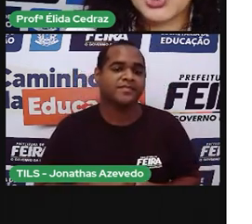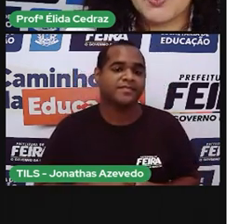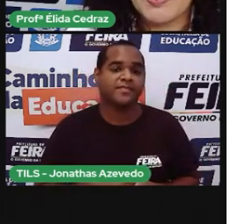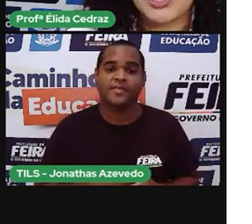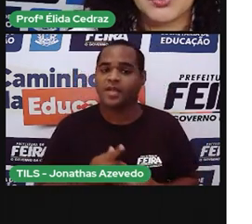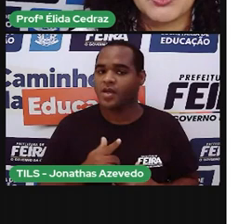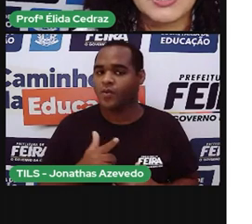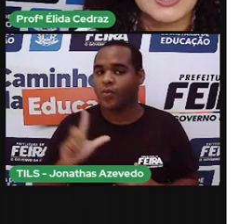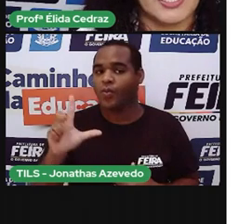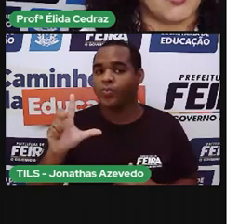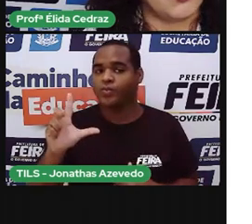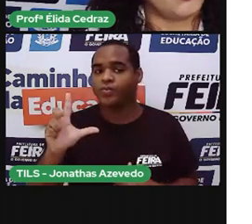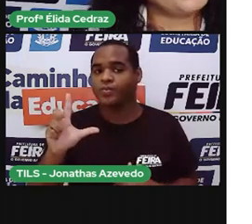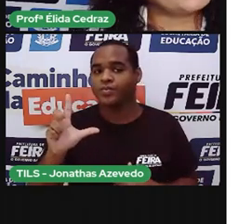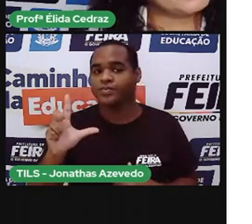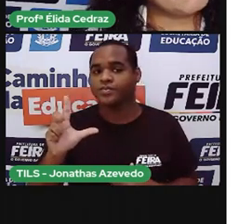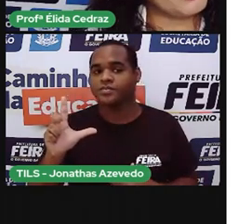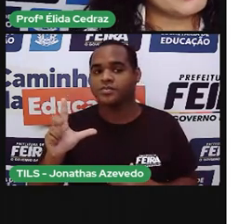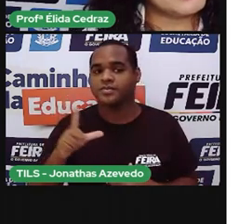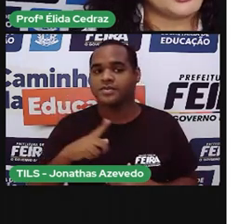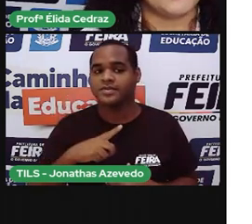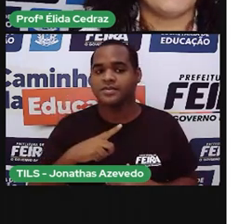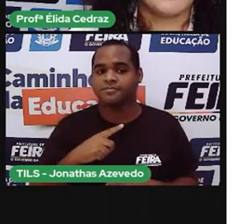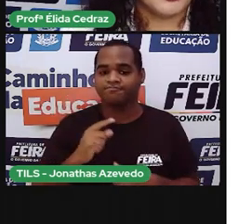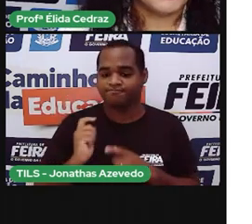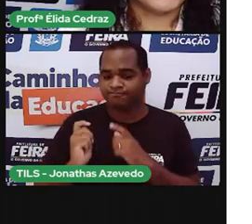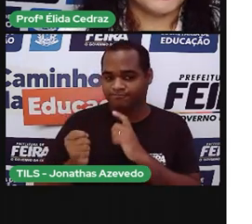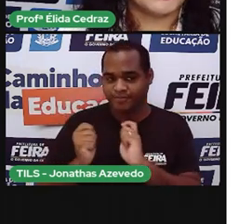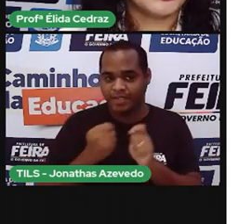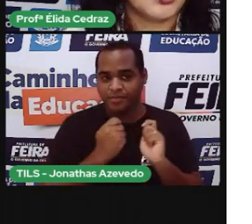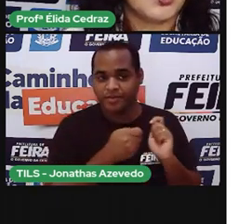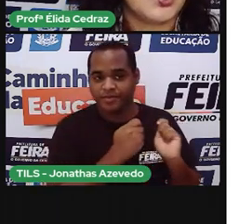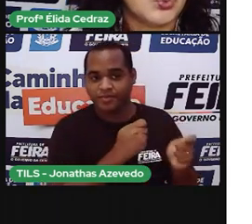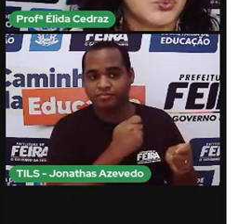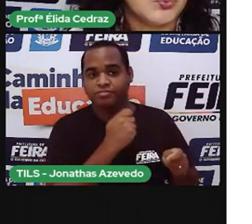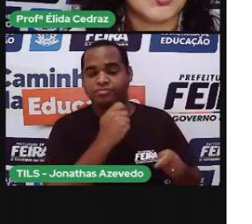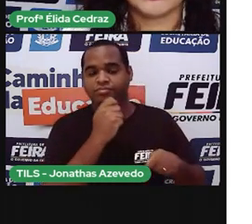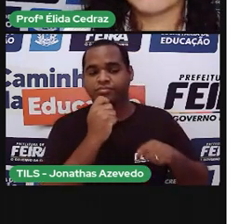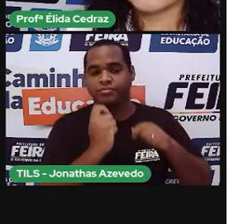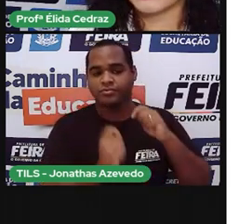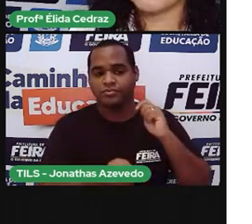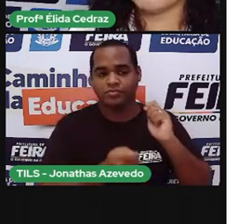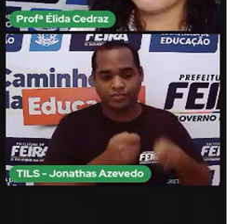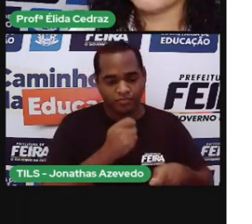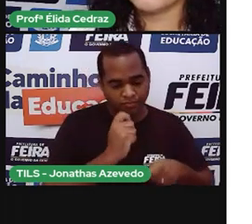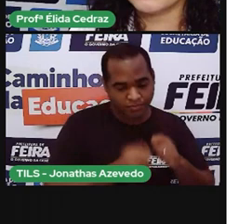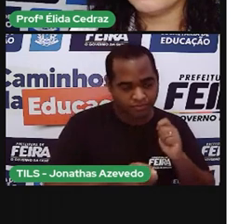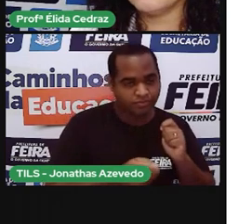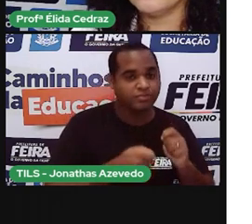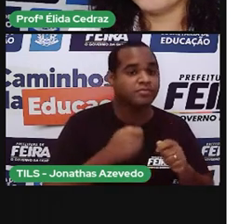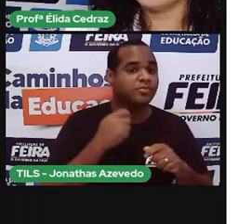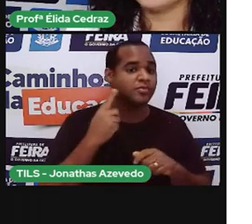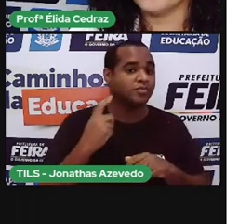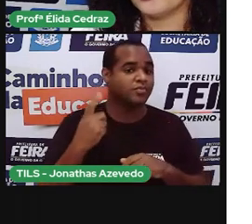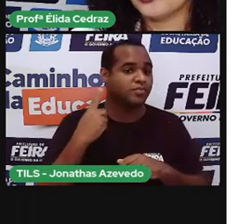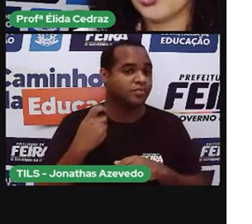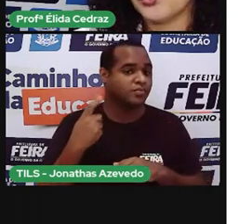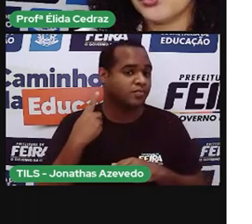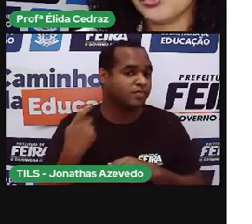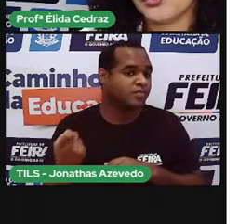outro instrumento musical ou tamborzinho um tamborzinho